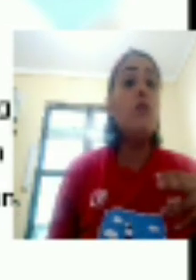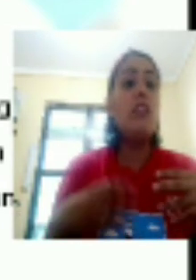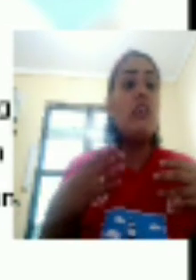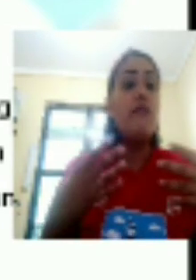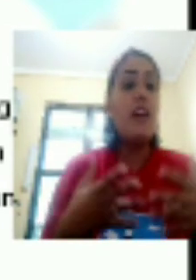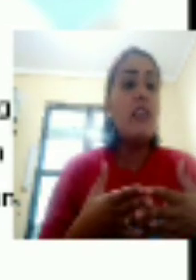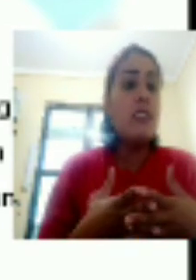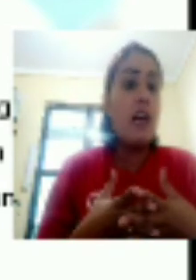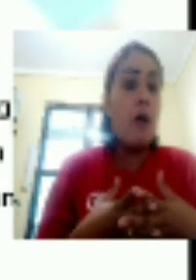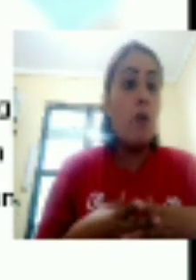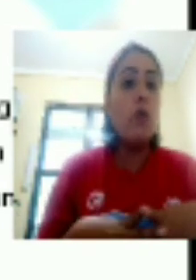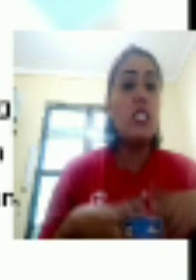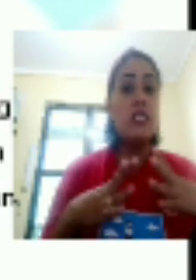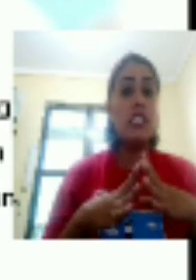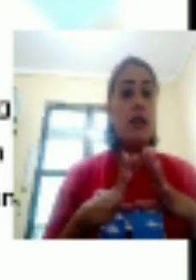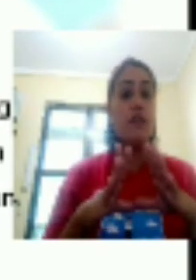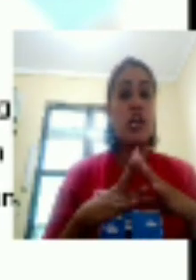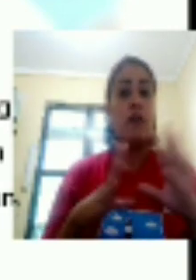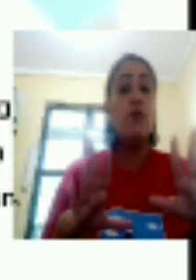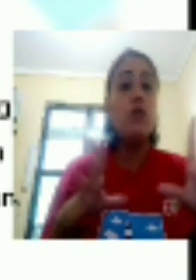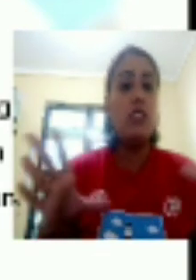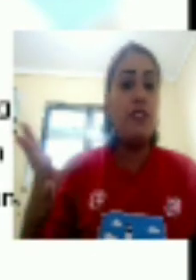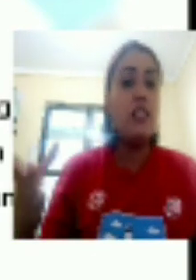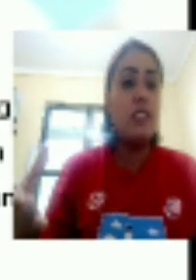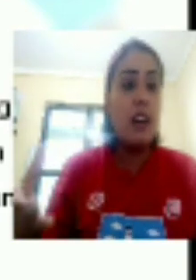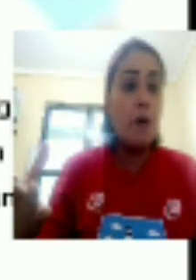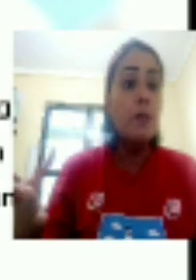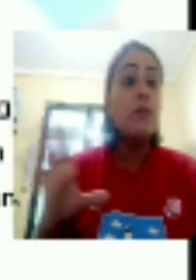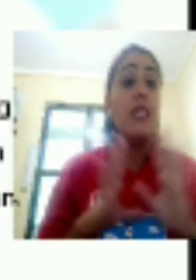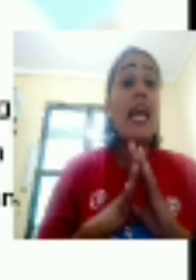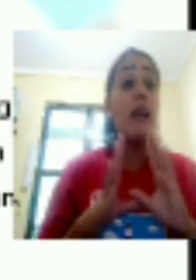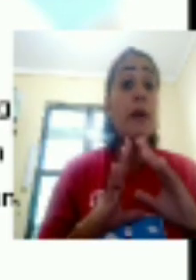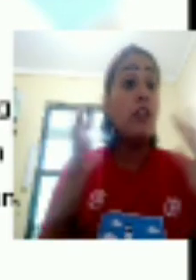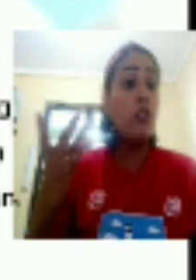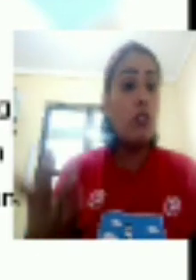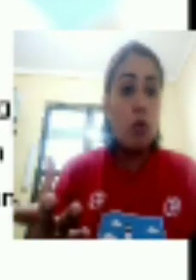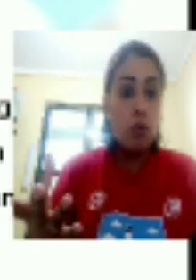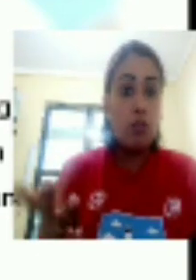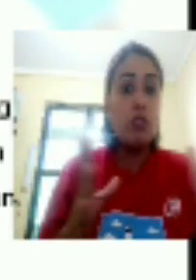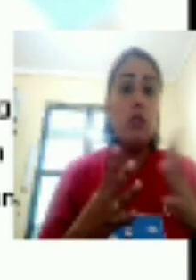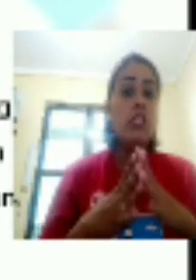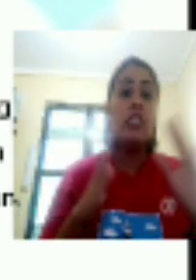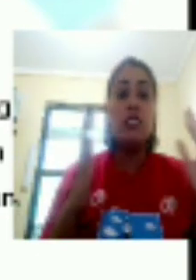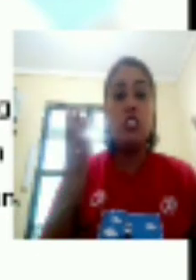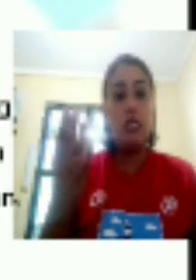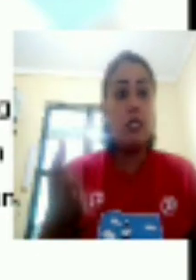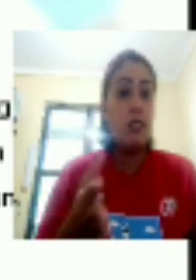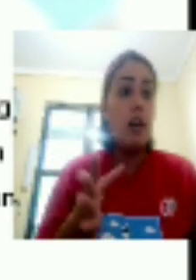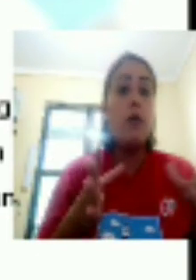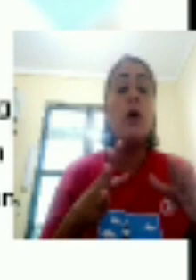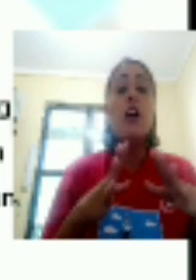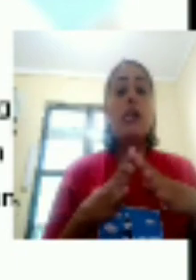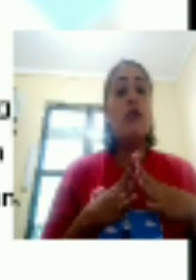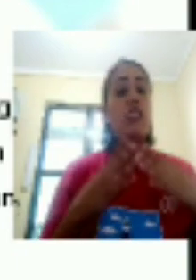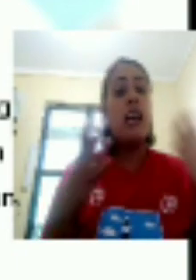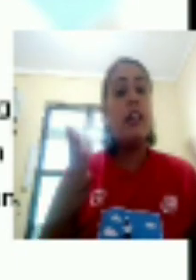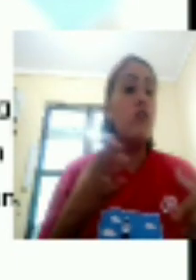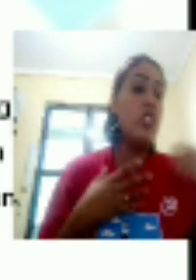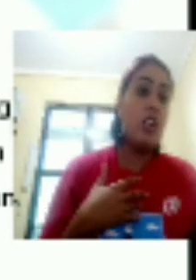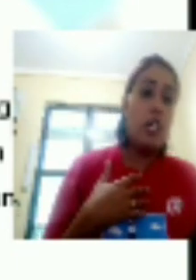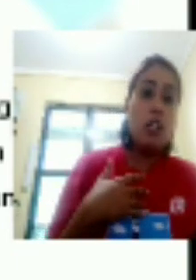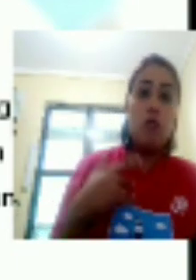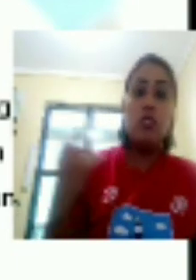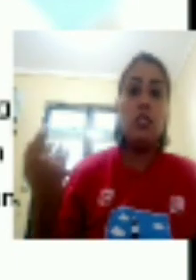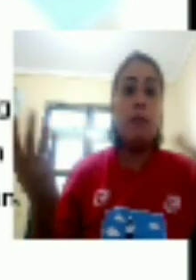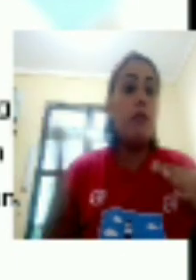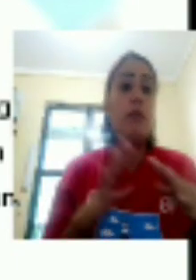caráter universal. O que significa universal? Era para todos, não tinha distinção, não tinha, não,